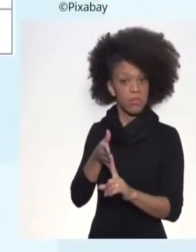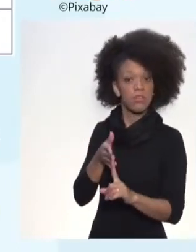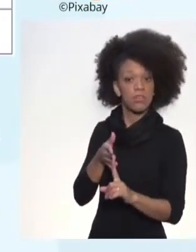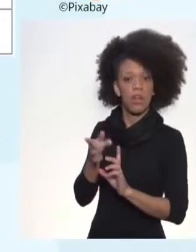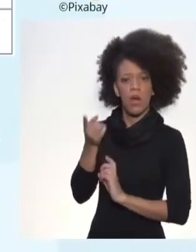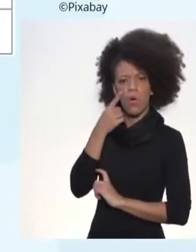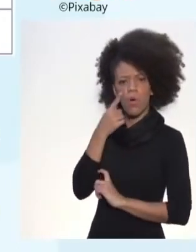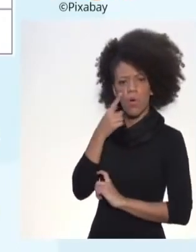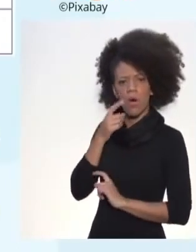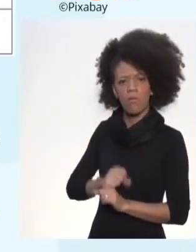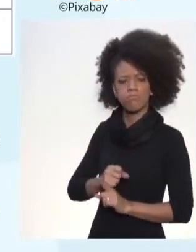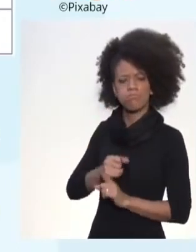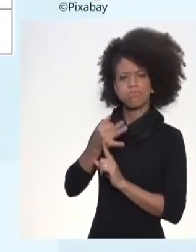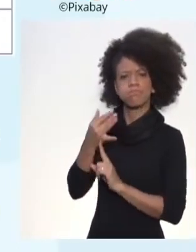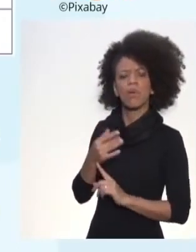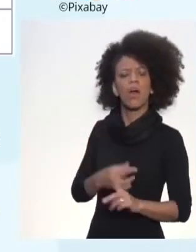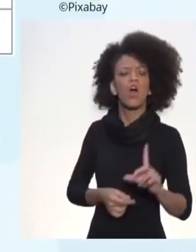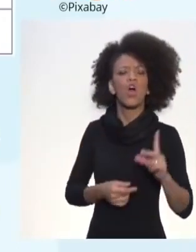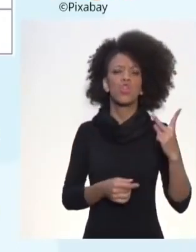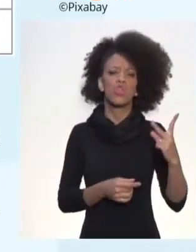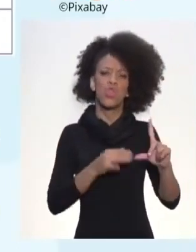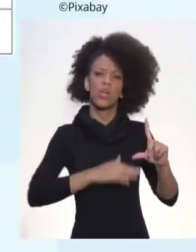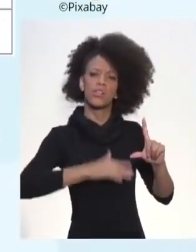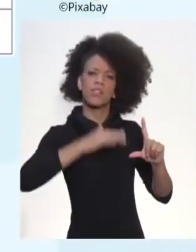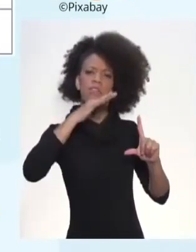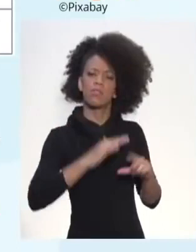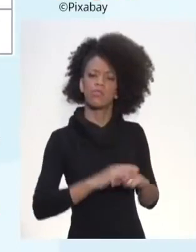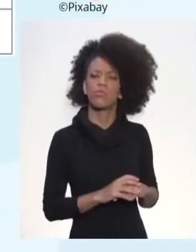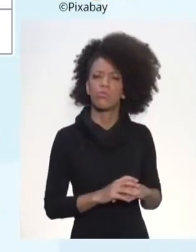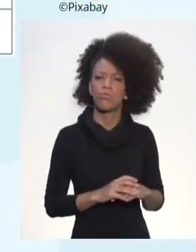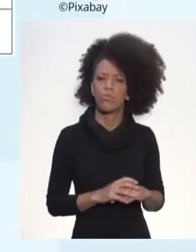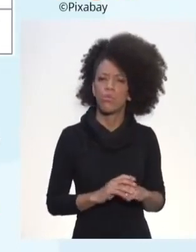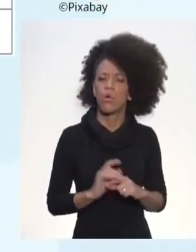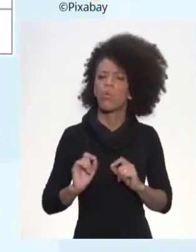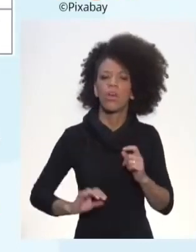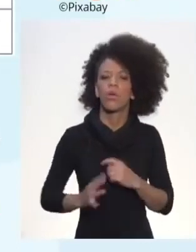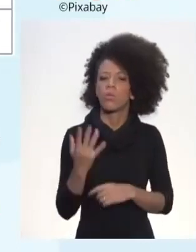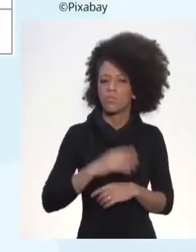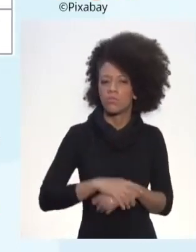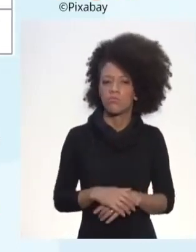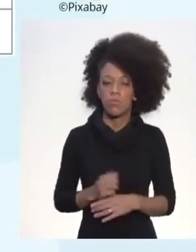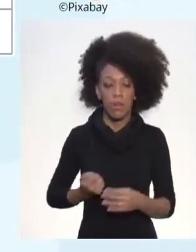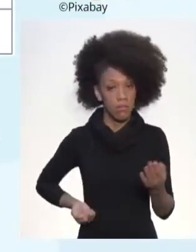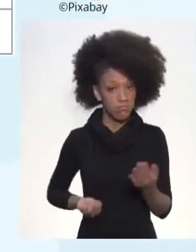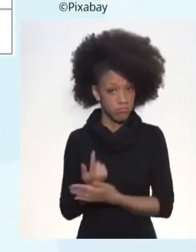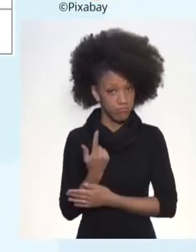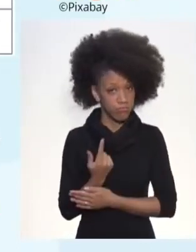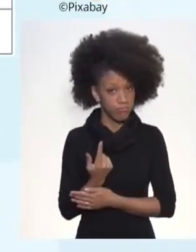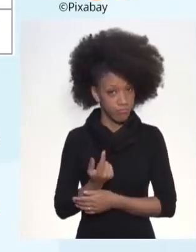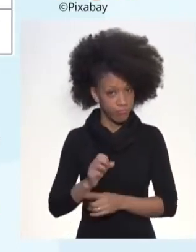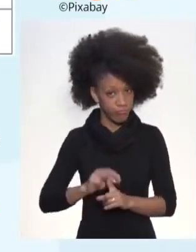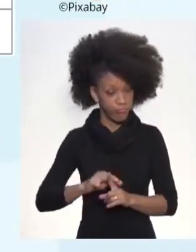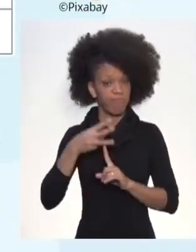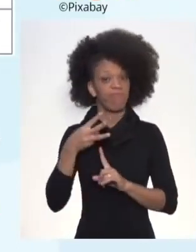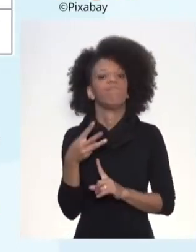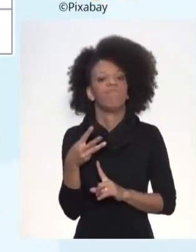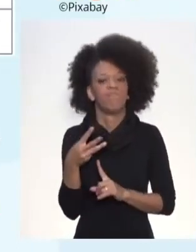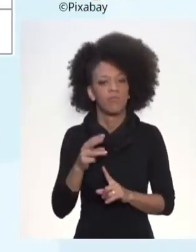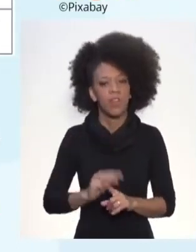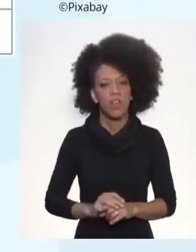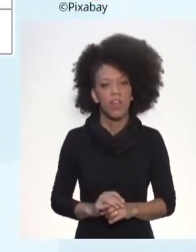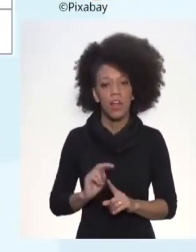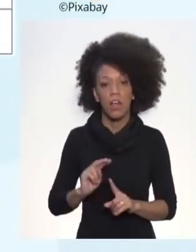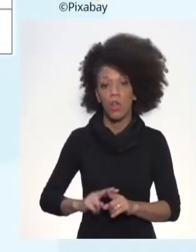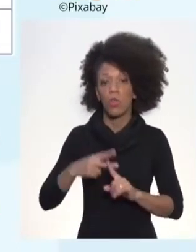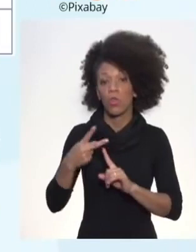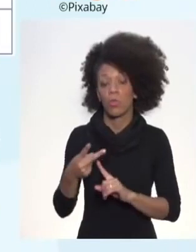lá, aumentou 1 litro, o que aconteceu com o valor a ser pago? Aumentou 3. Não é isso? Ele duplicou. Olha lá, tá